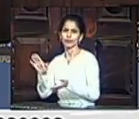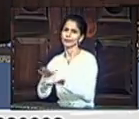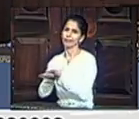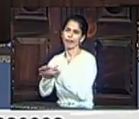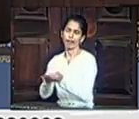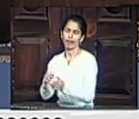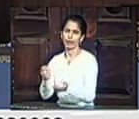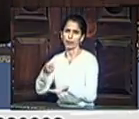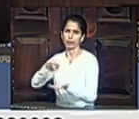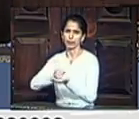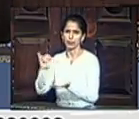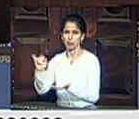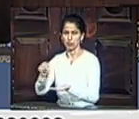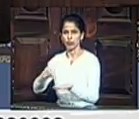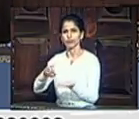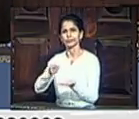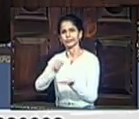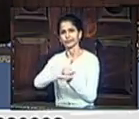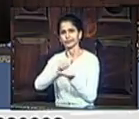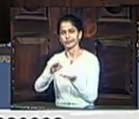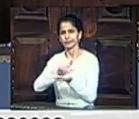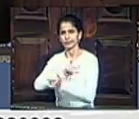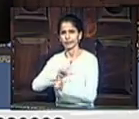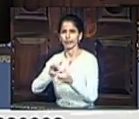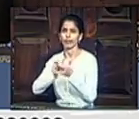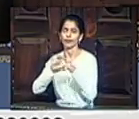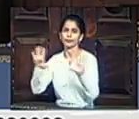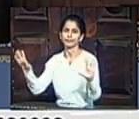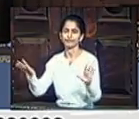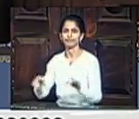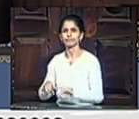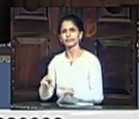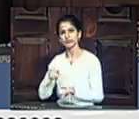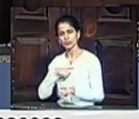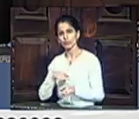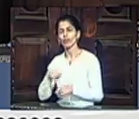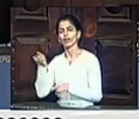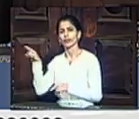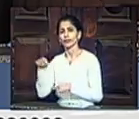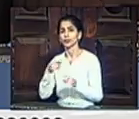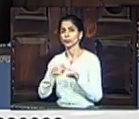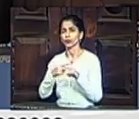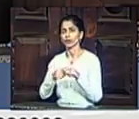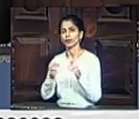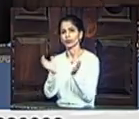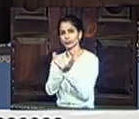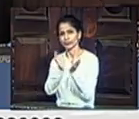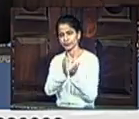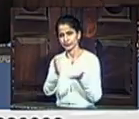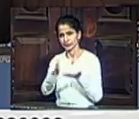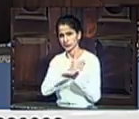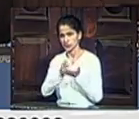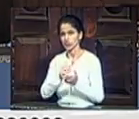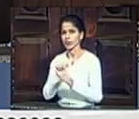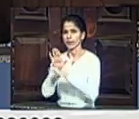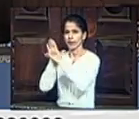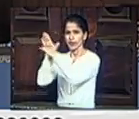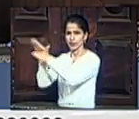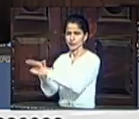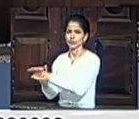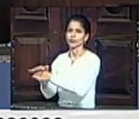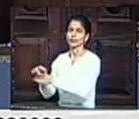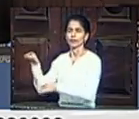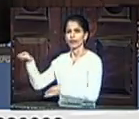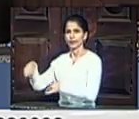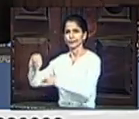são, inclusive, na maior parte das vezes, financiadores de campanhas eleitorais, ou, como é o caso da cervejaria Petrópolis, não